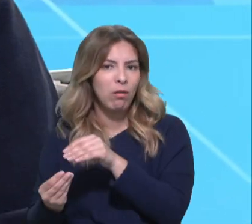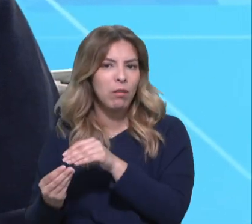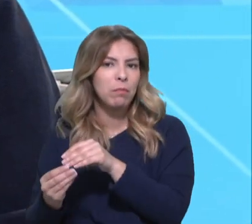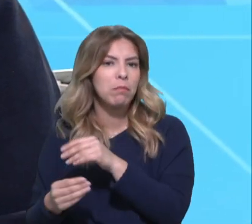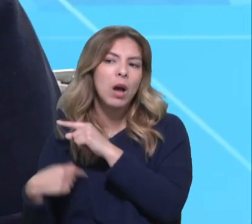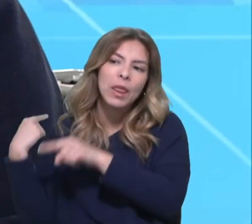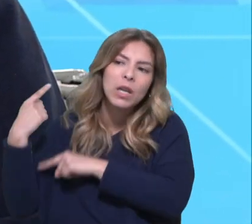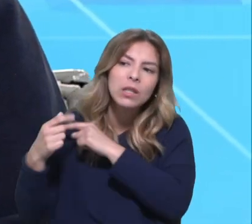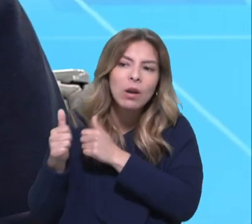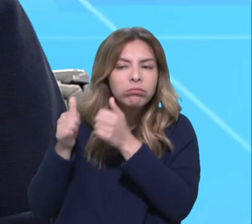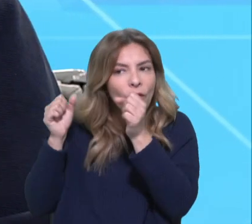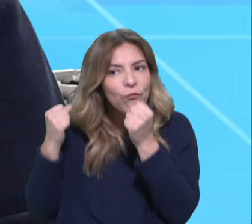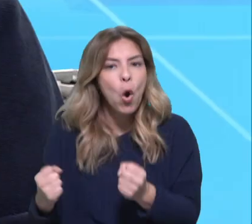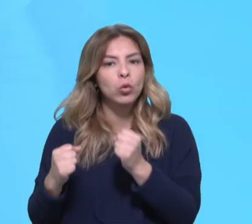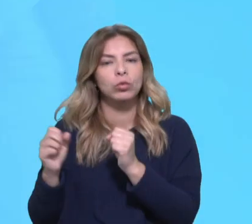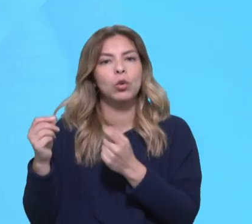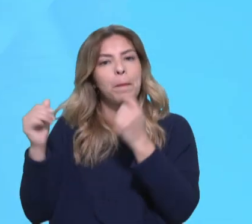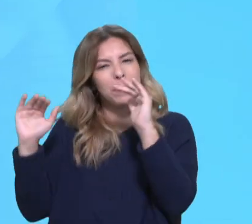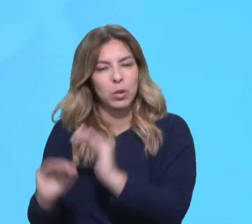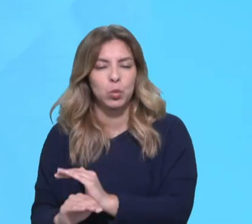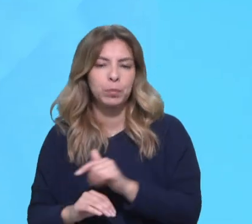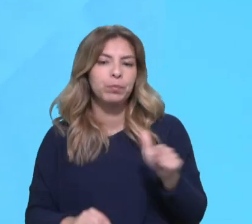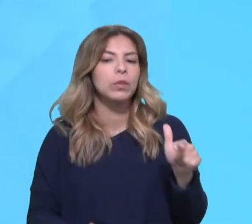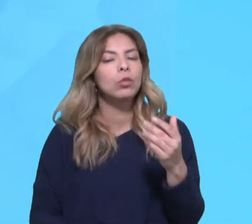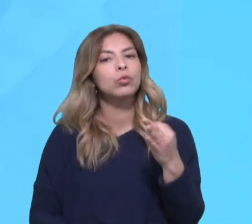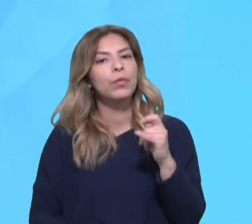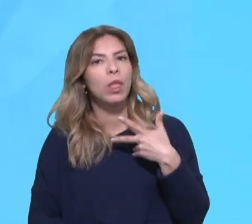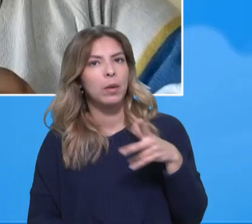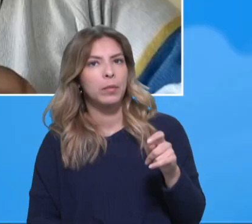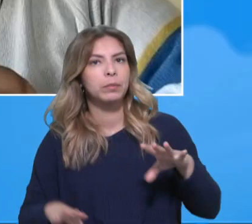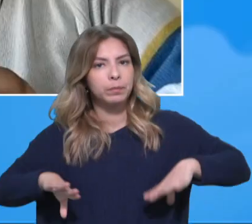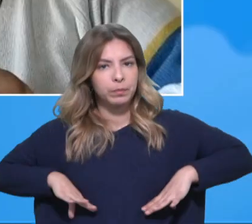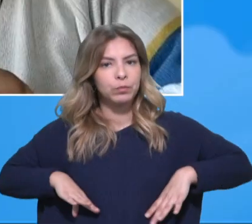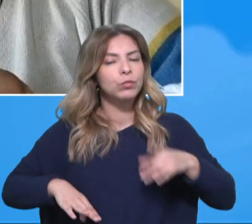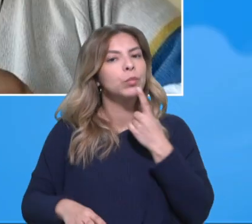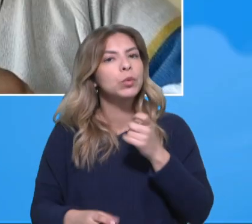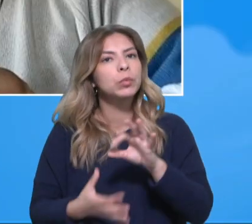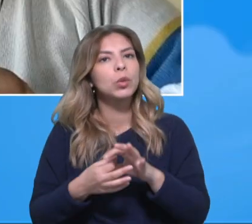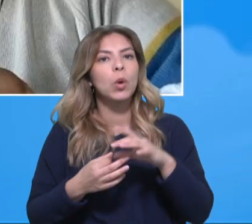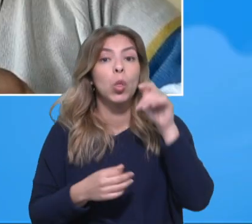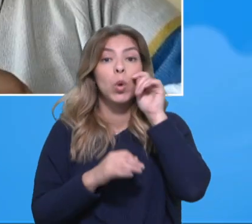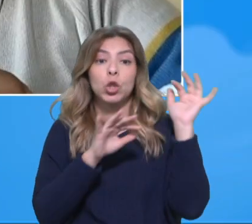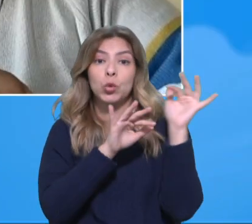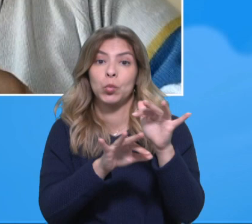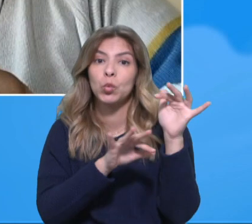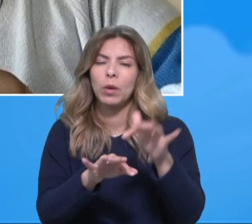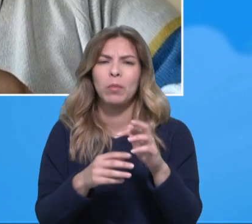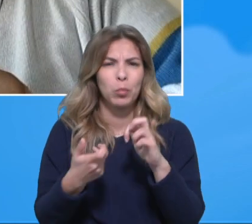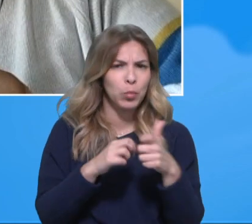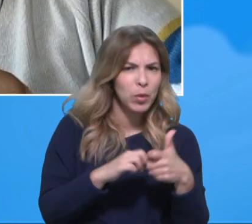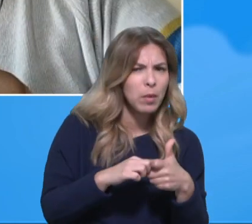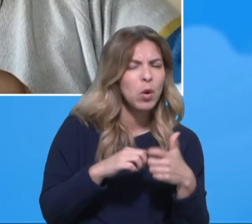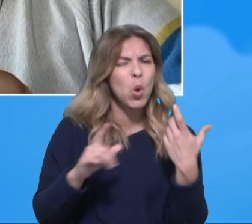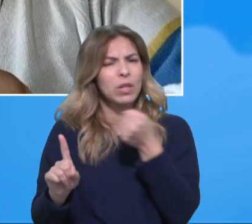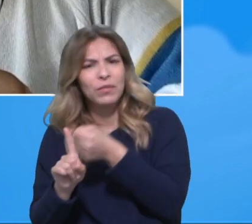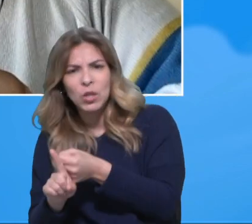conceito. Vamos então ouvir o Filipe Dias, de Santa Maria da Feira, sobre esta turistificação. É um problema, é um